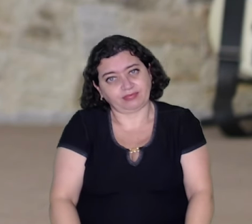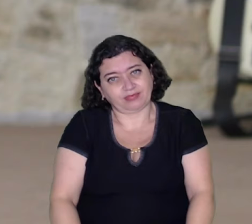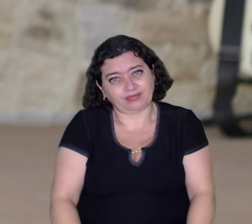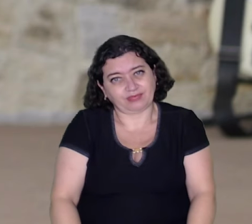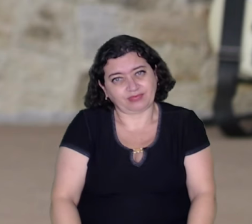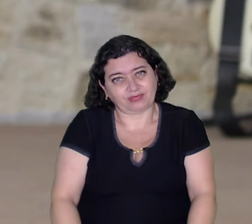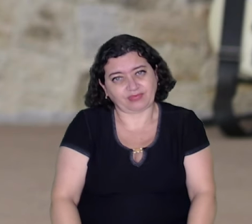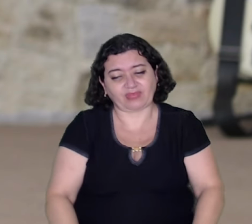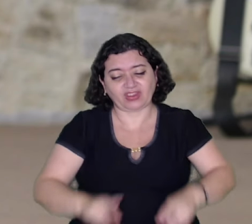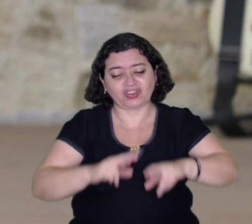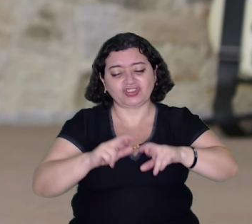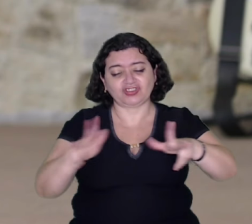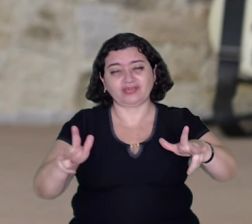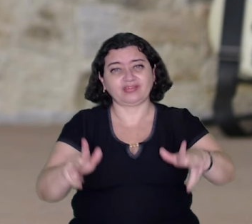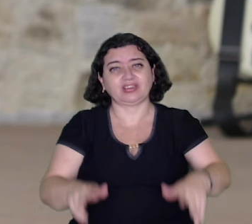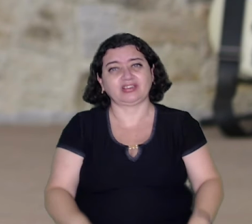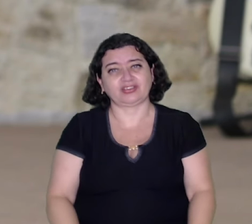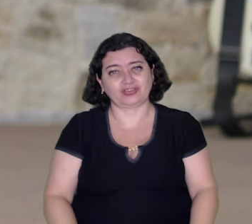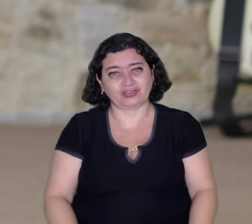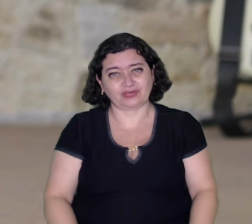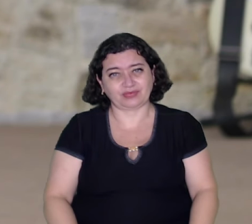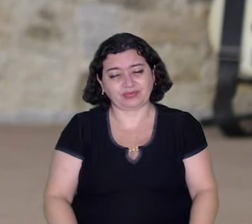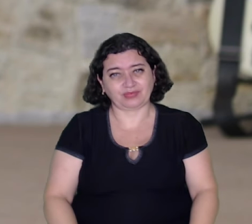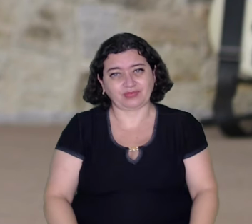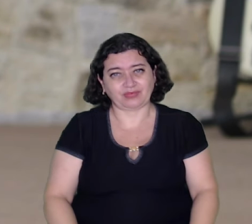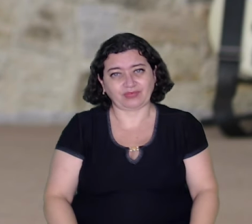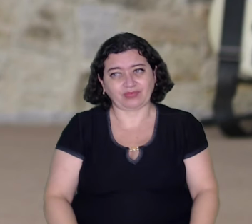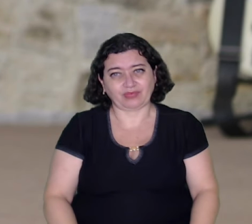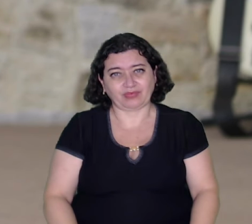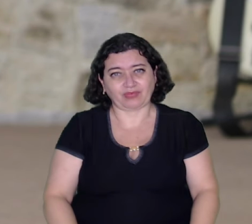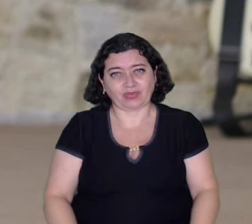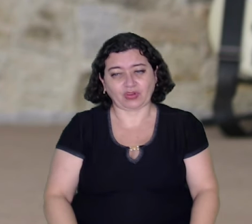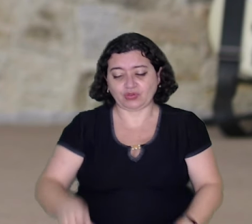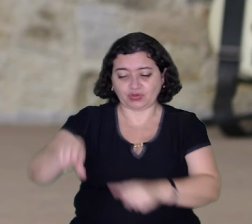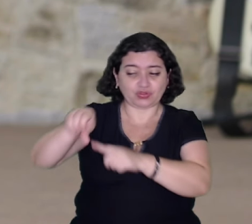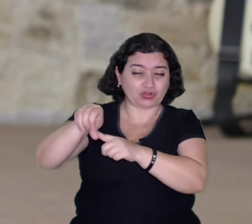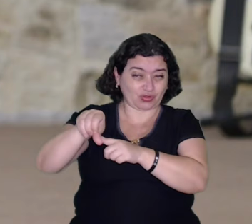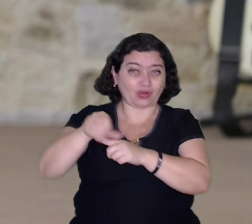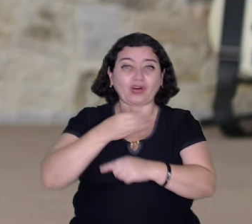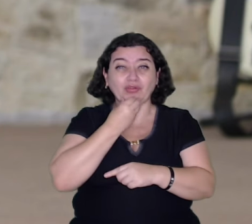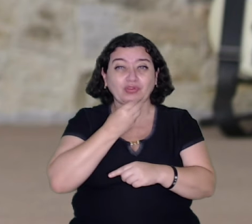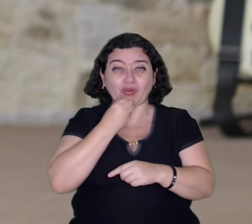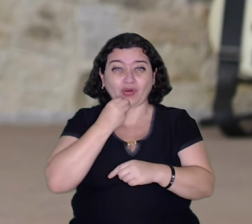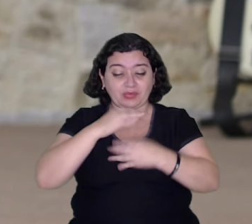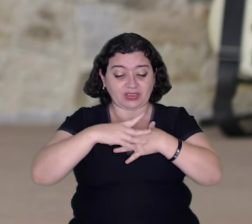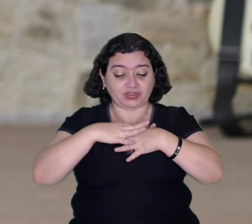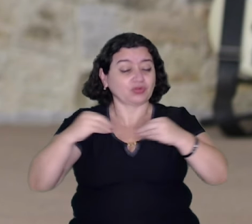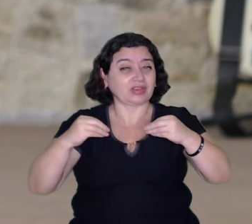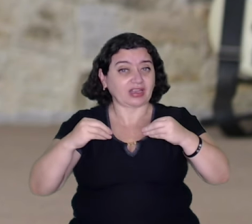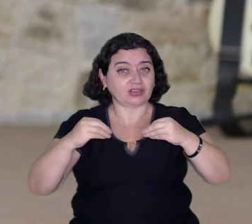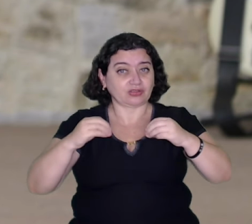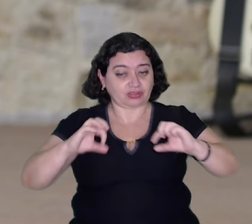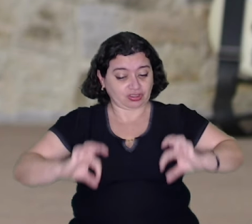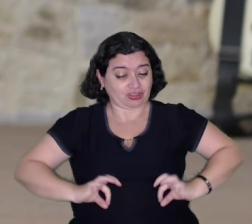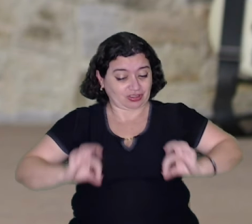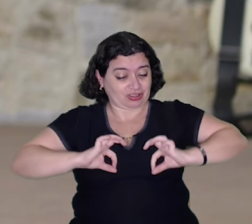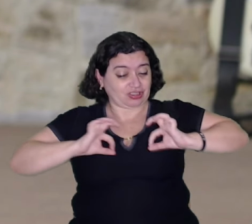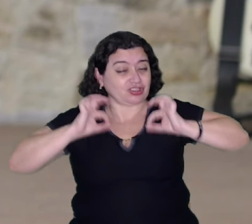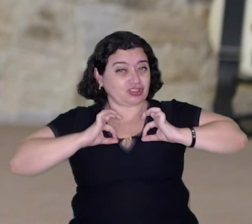Ela é diferente. Aqueles outros 9 leprosos que foram curados e não voltaram,